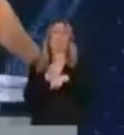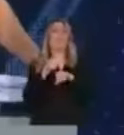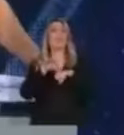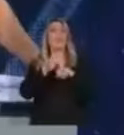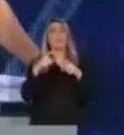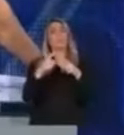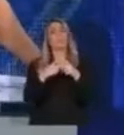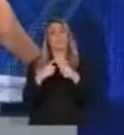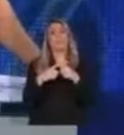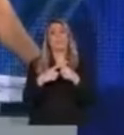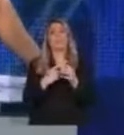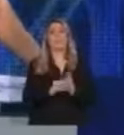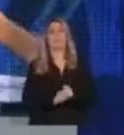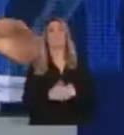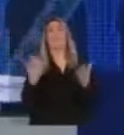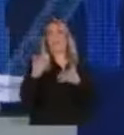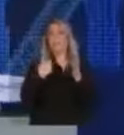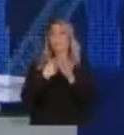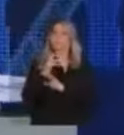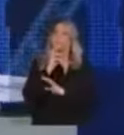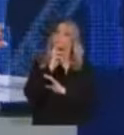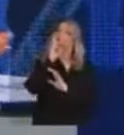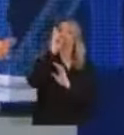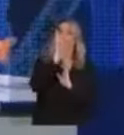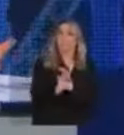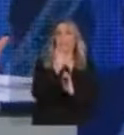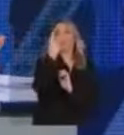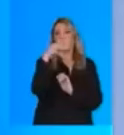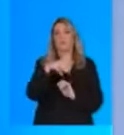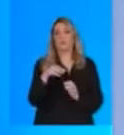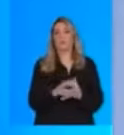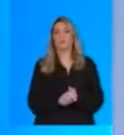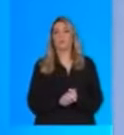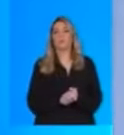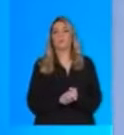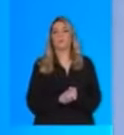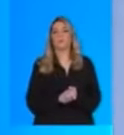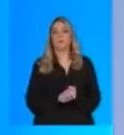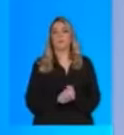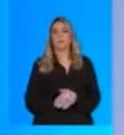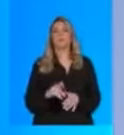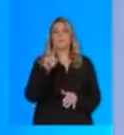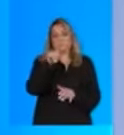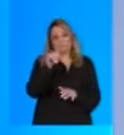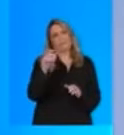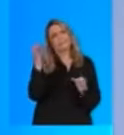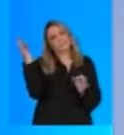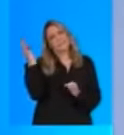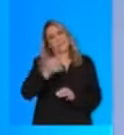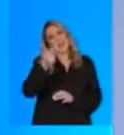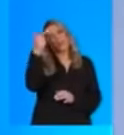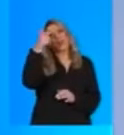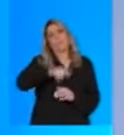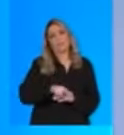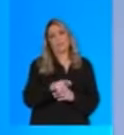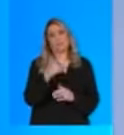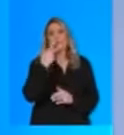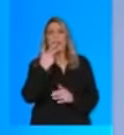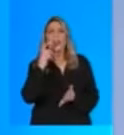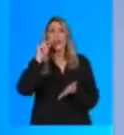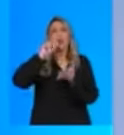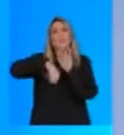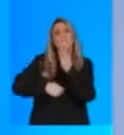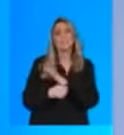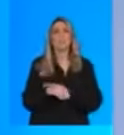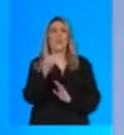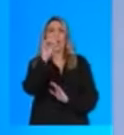candidato Molon tem oportunidade de continuar na sua tréplica mais um minuto você tem toda a razão J diz respeito à contratação de